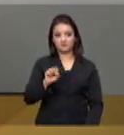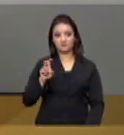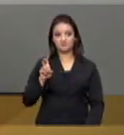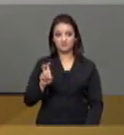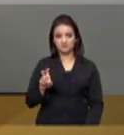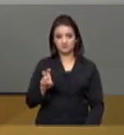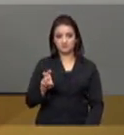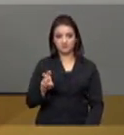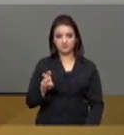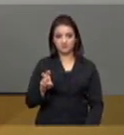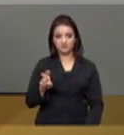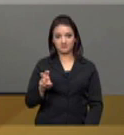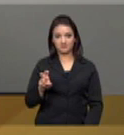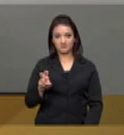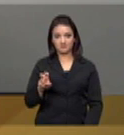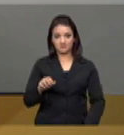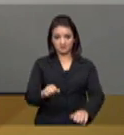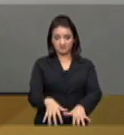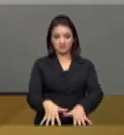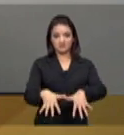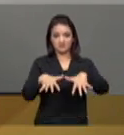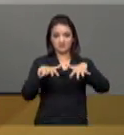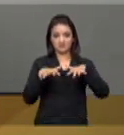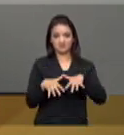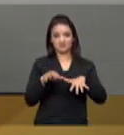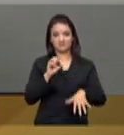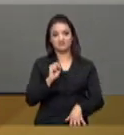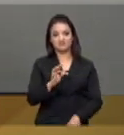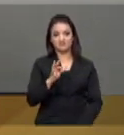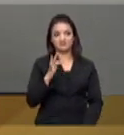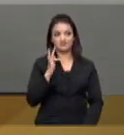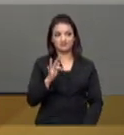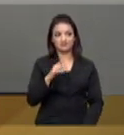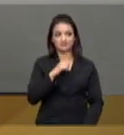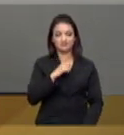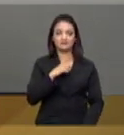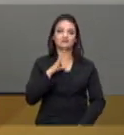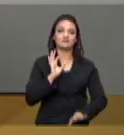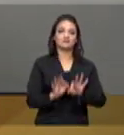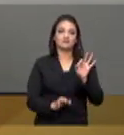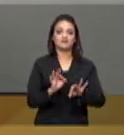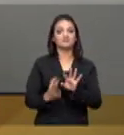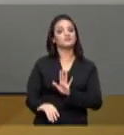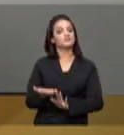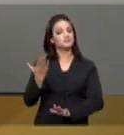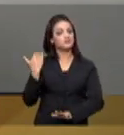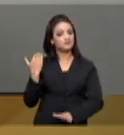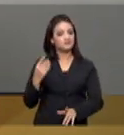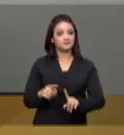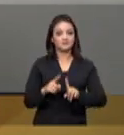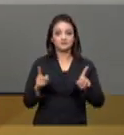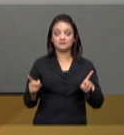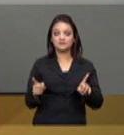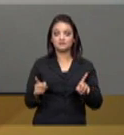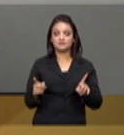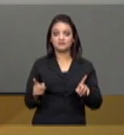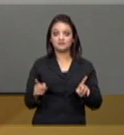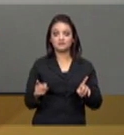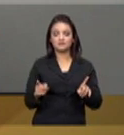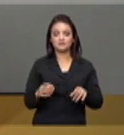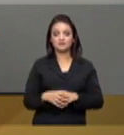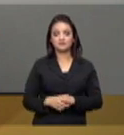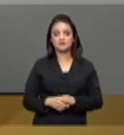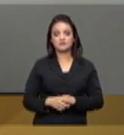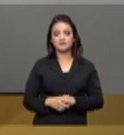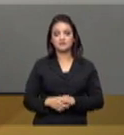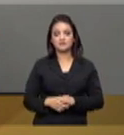240.785, que o plenário deste Supremo Tribunal, naquela sentada, julgou, optou por não dotar a decisão